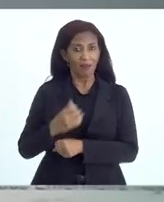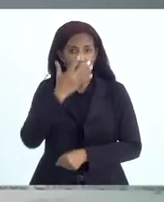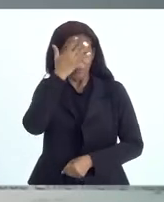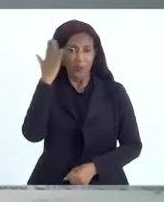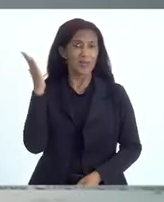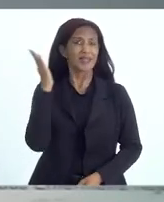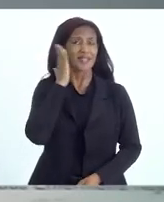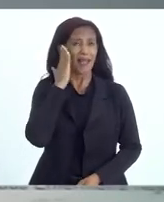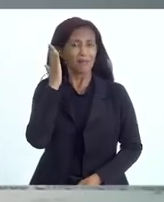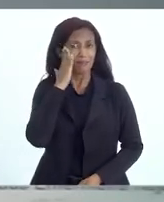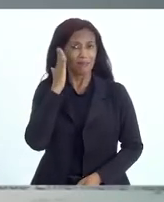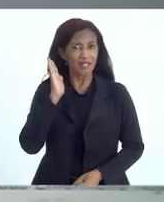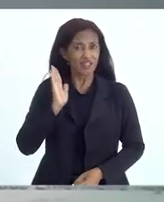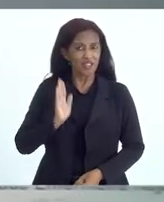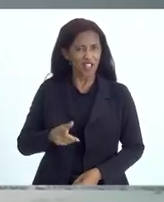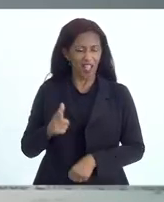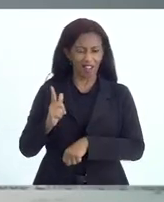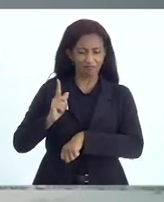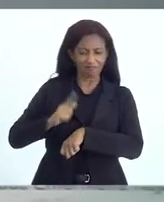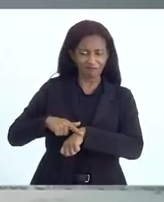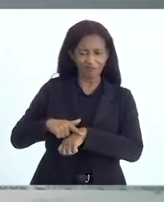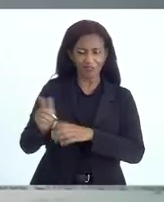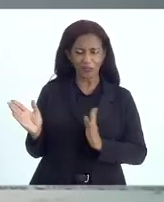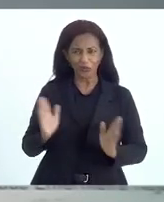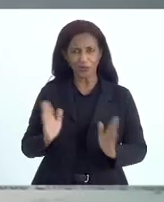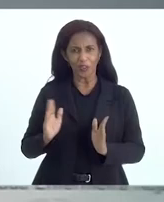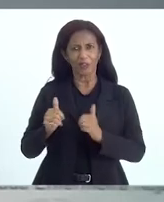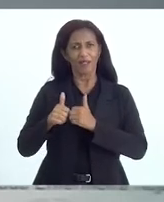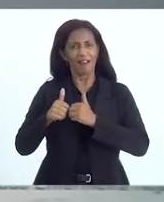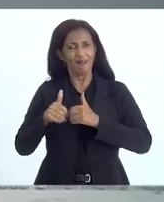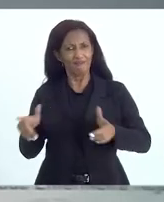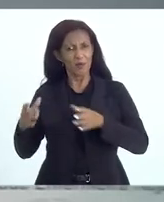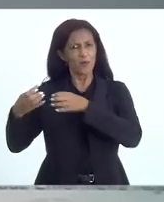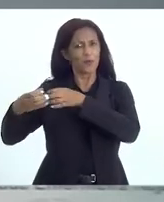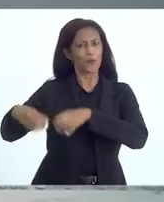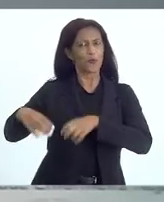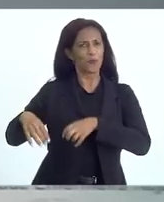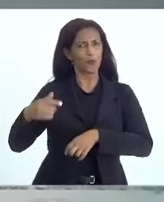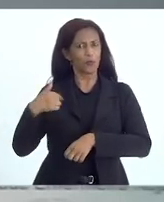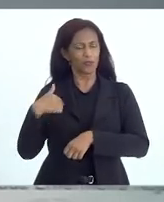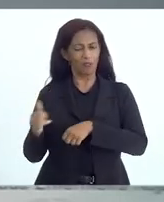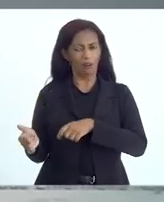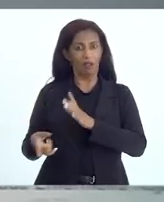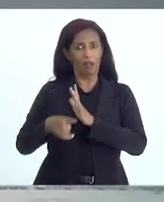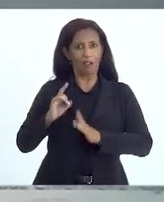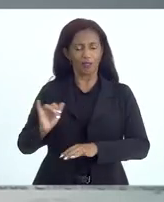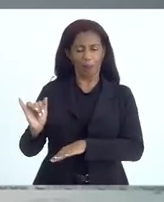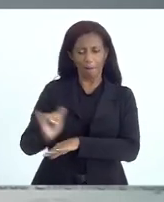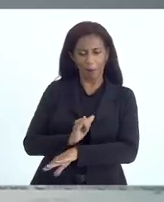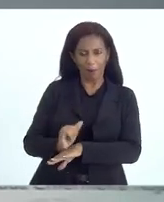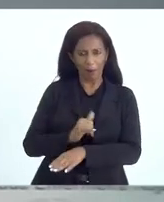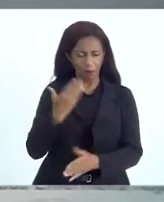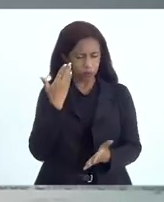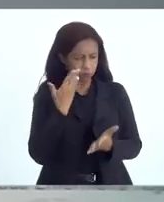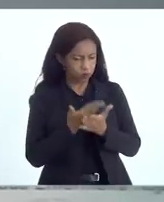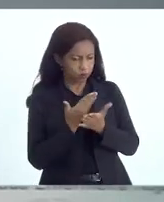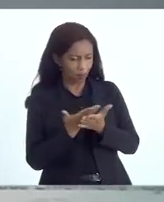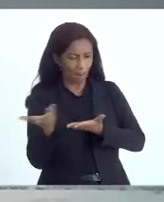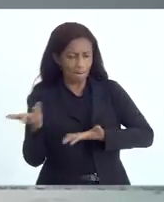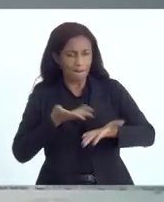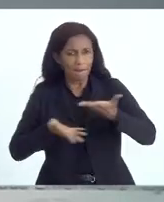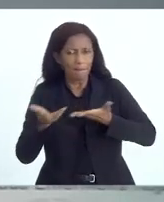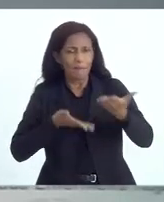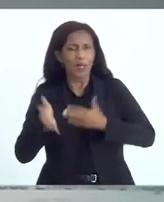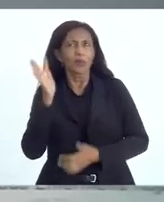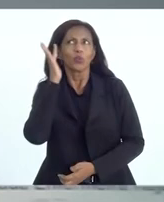sabiam que de uma hora para outra iria abrir um concurso iriam né participar de um